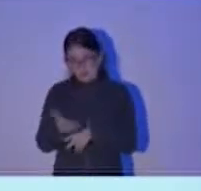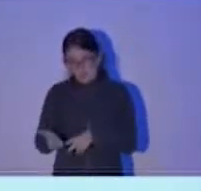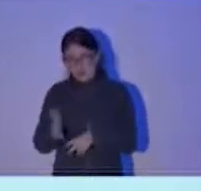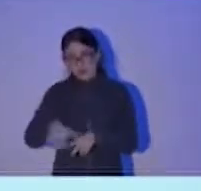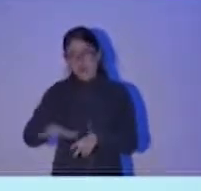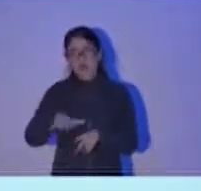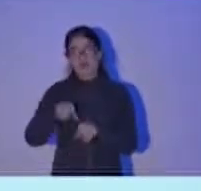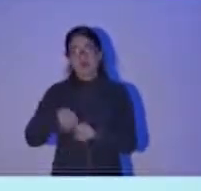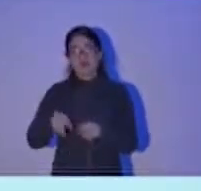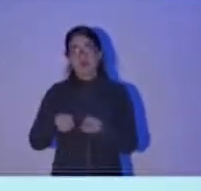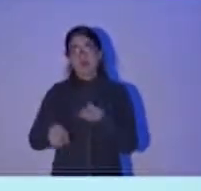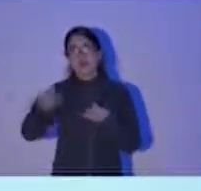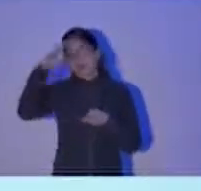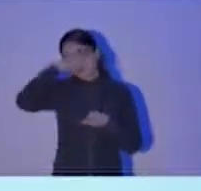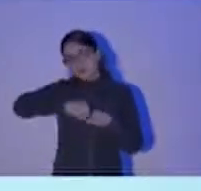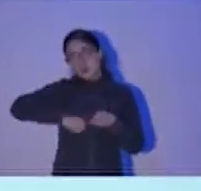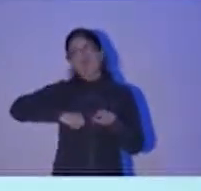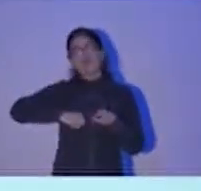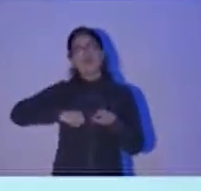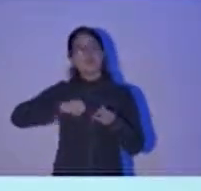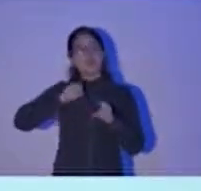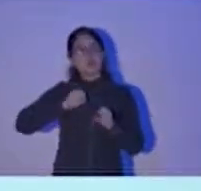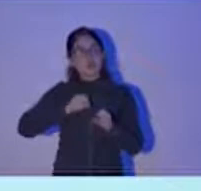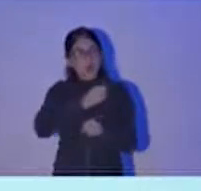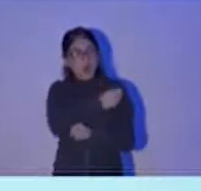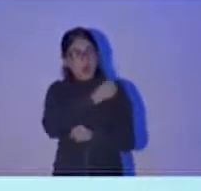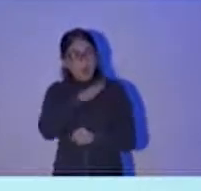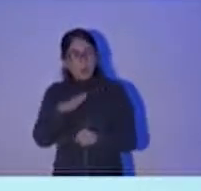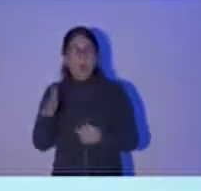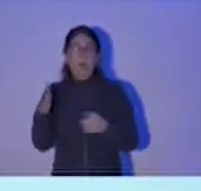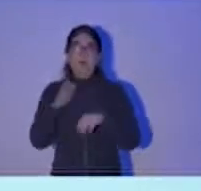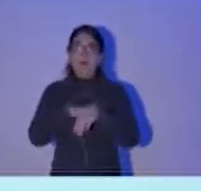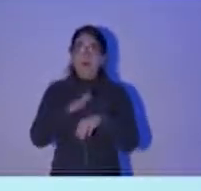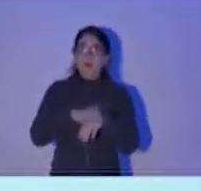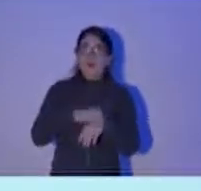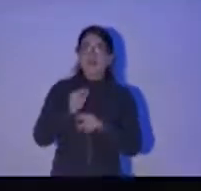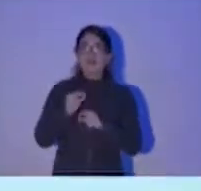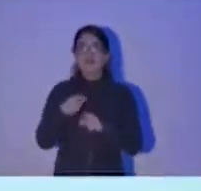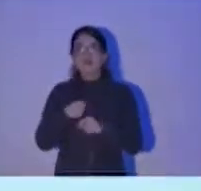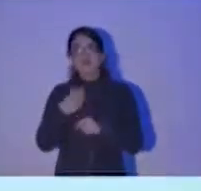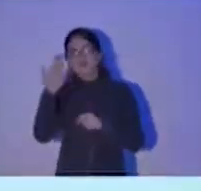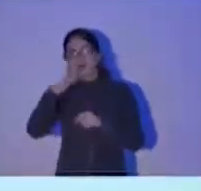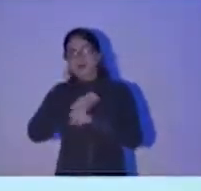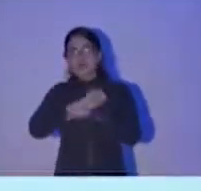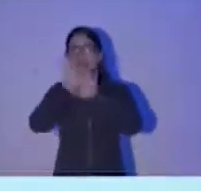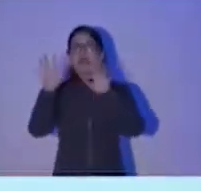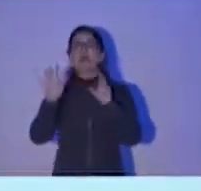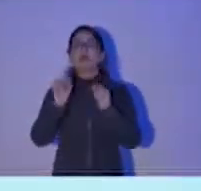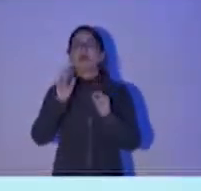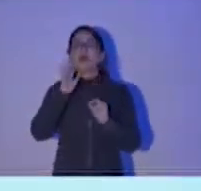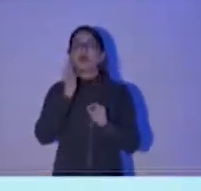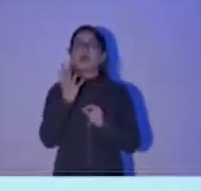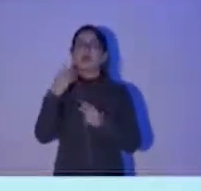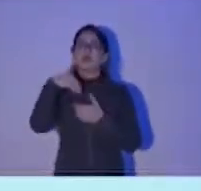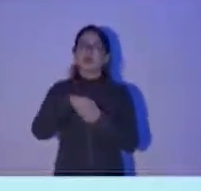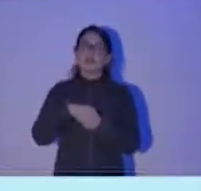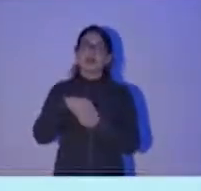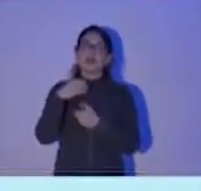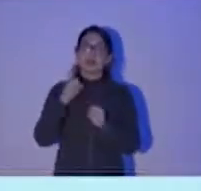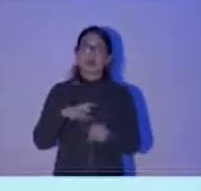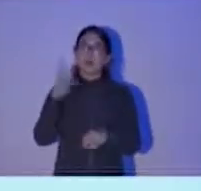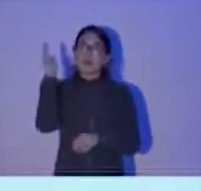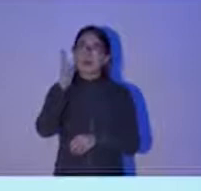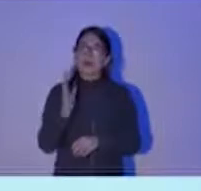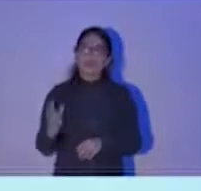dos alunos. Vai ser o momento de construirmos um grande panorama do que está acontecendo na educação brasileira. O nosso